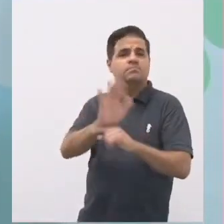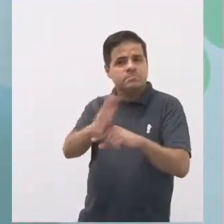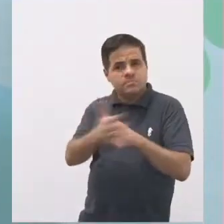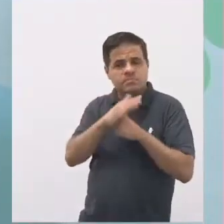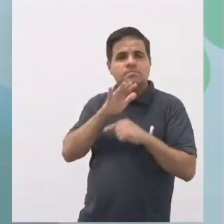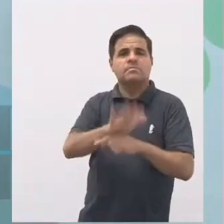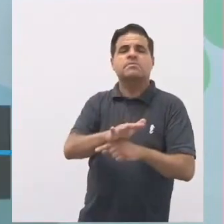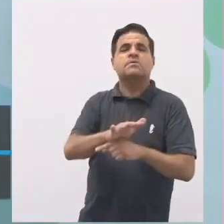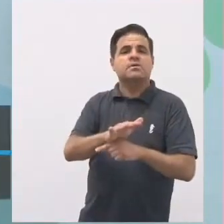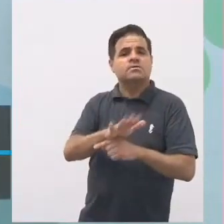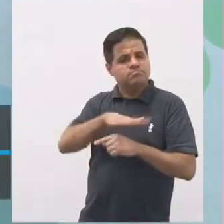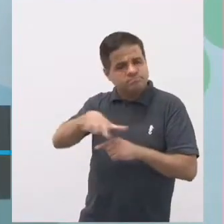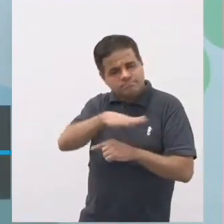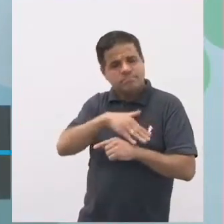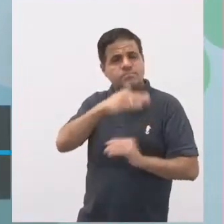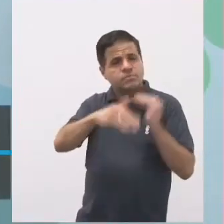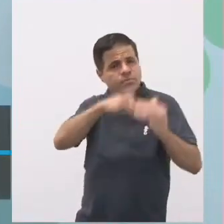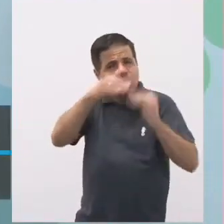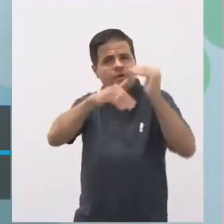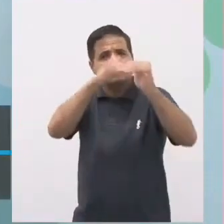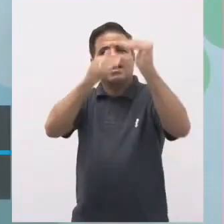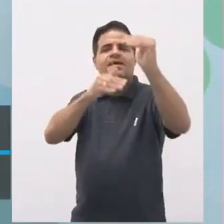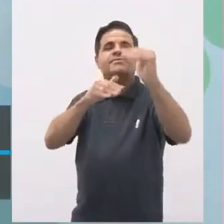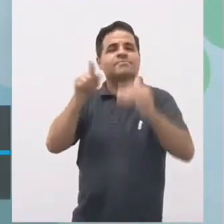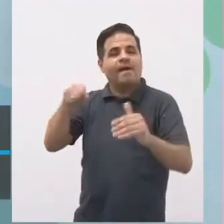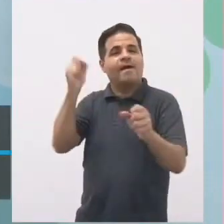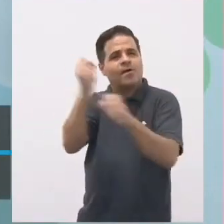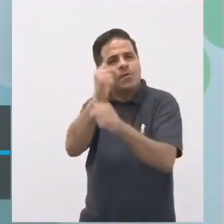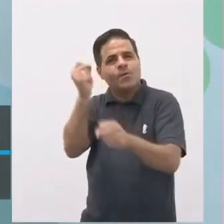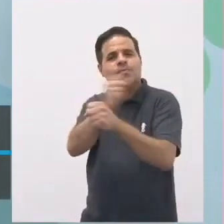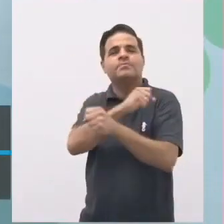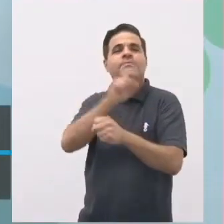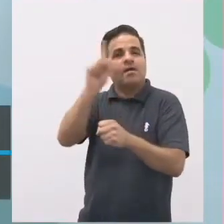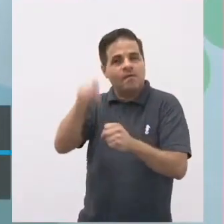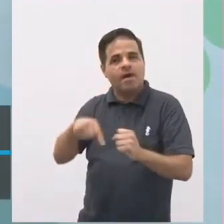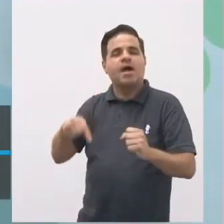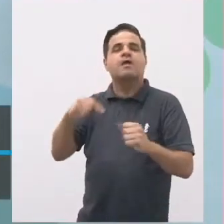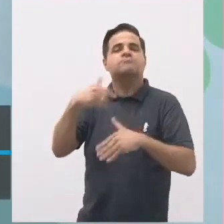colaborar e corroborar no processo da construção e